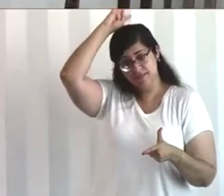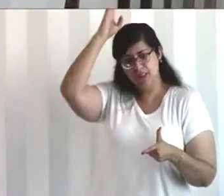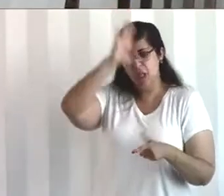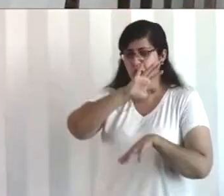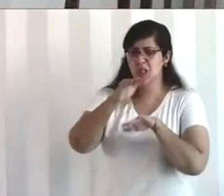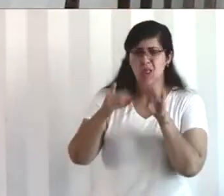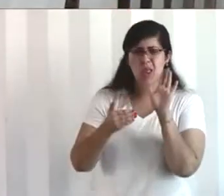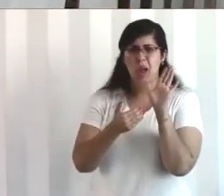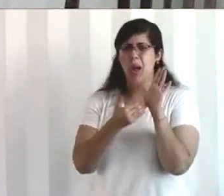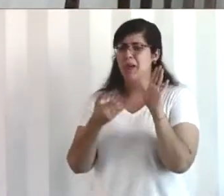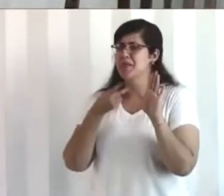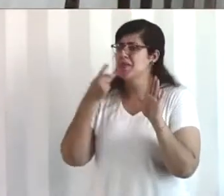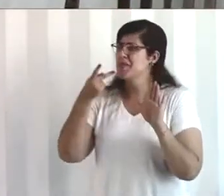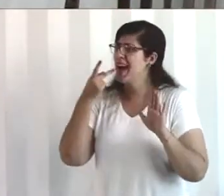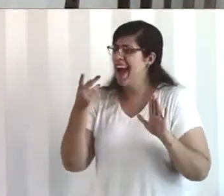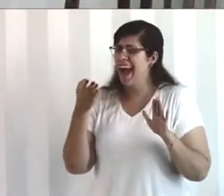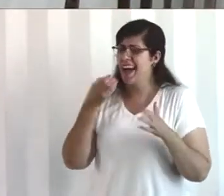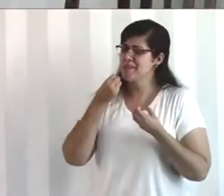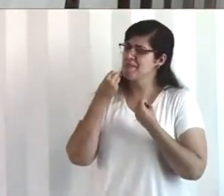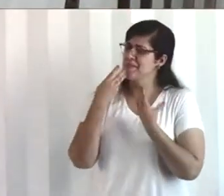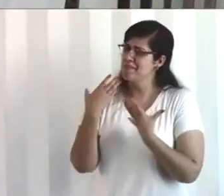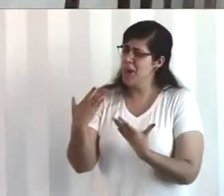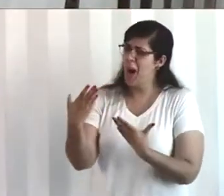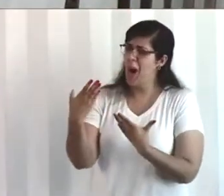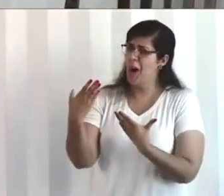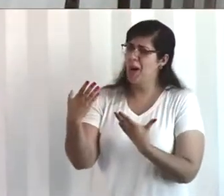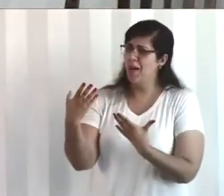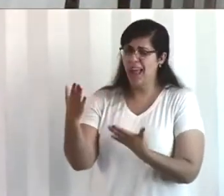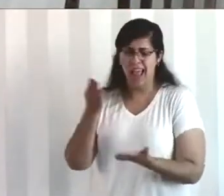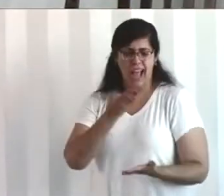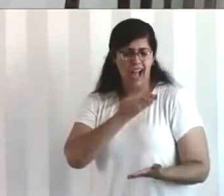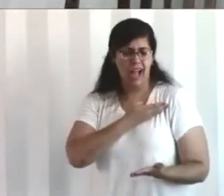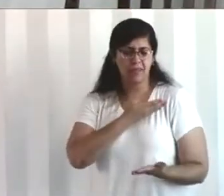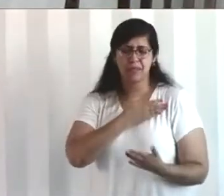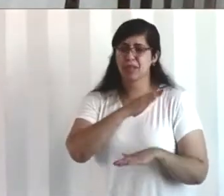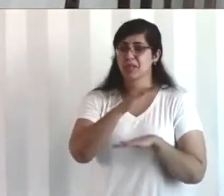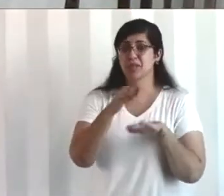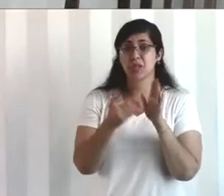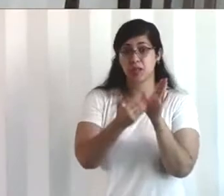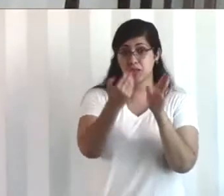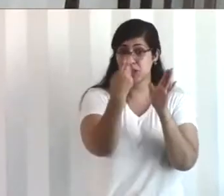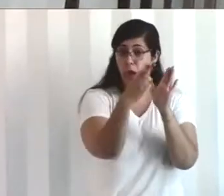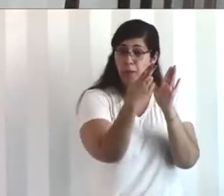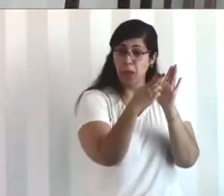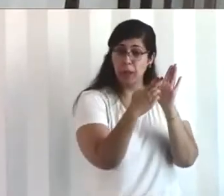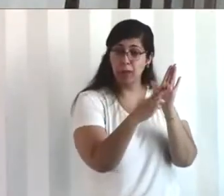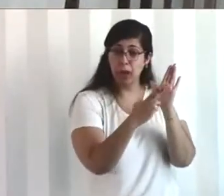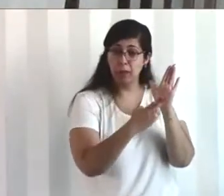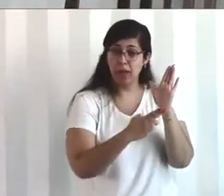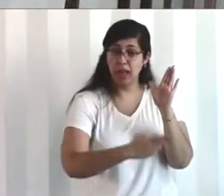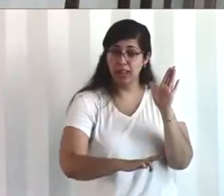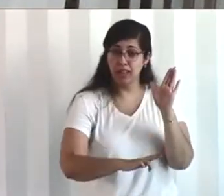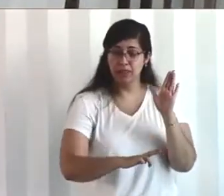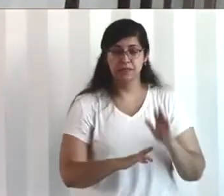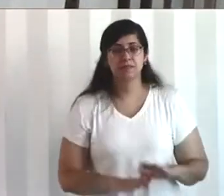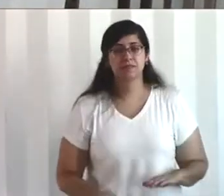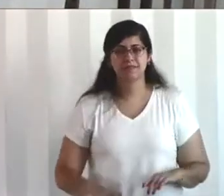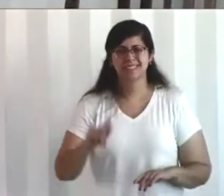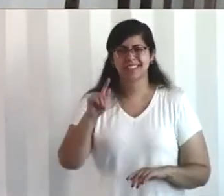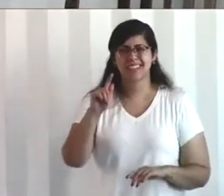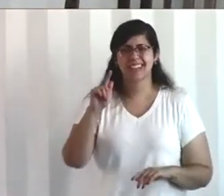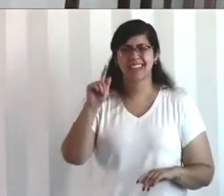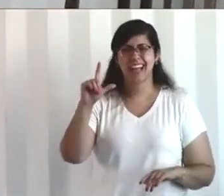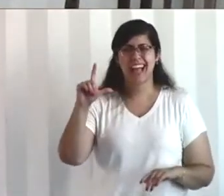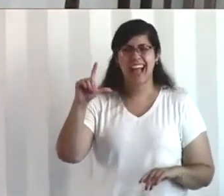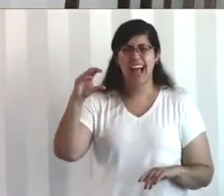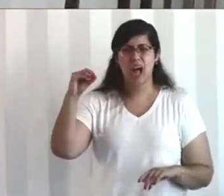de Roma, e saúdam vocês os meus amigos, e vai relatando os nomes, e um deles é Gaio. Ele diz: meu hospedeiro.